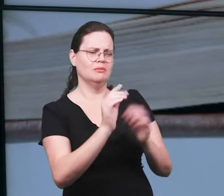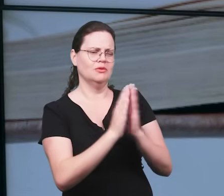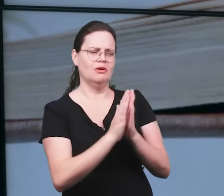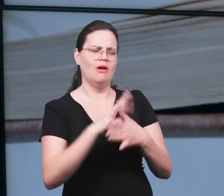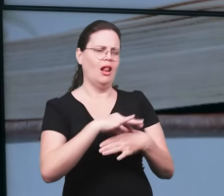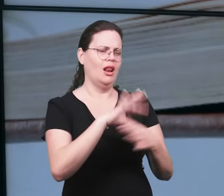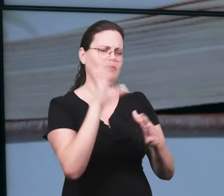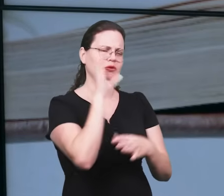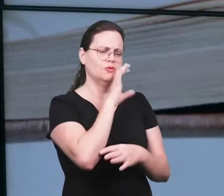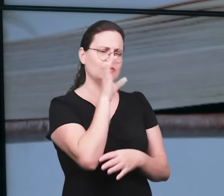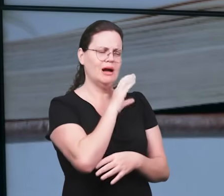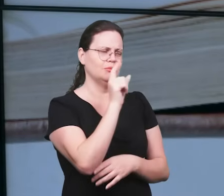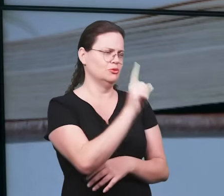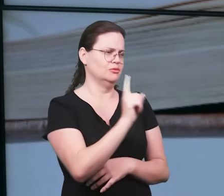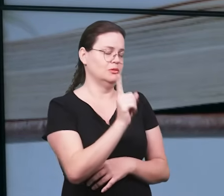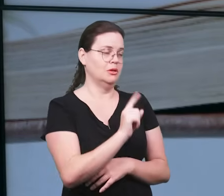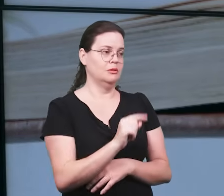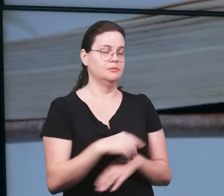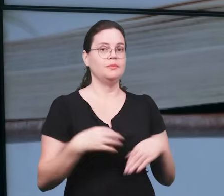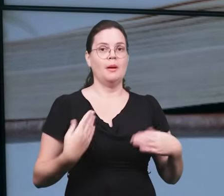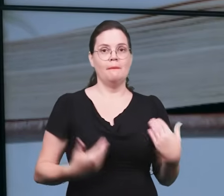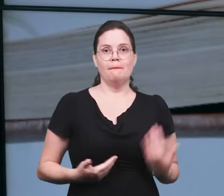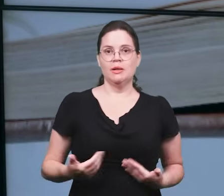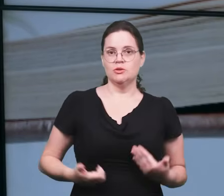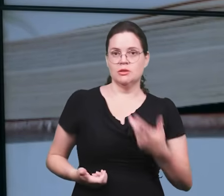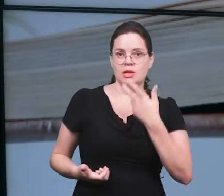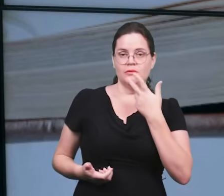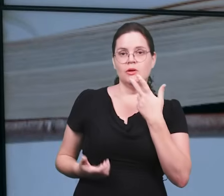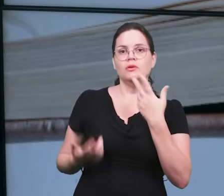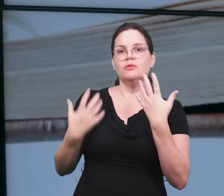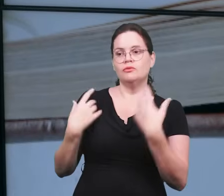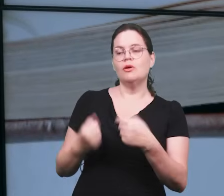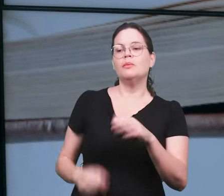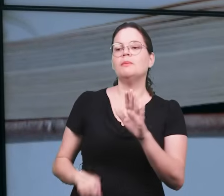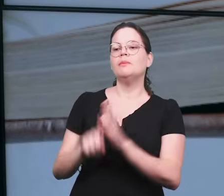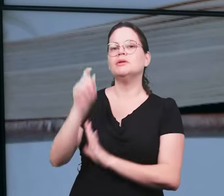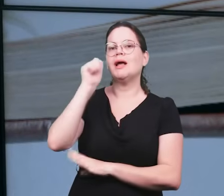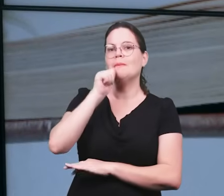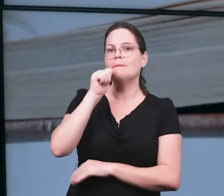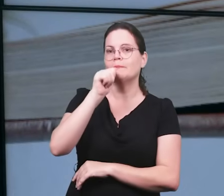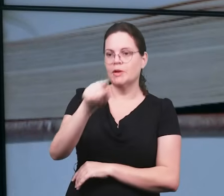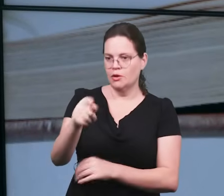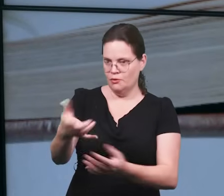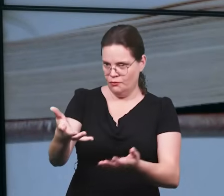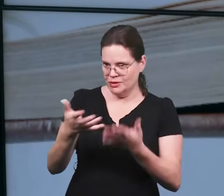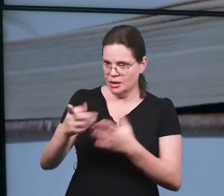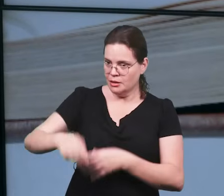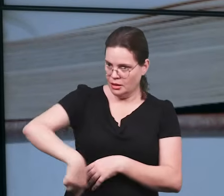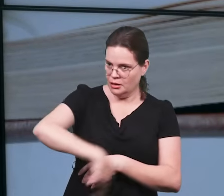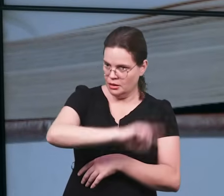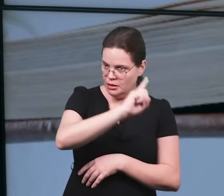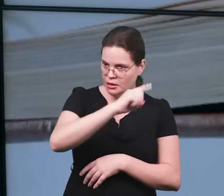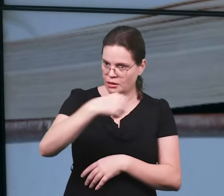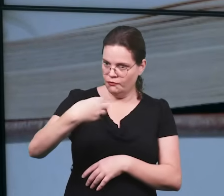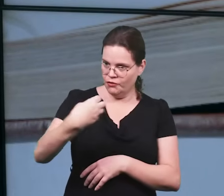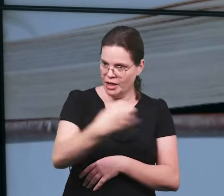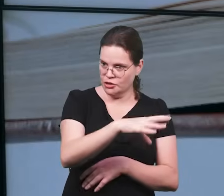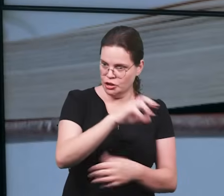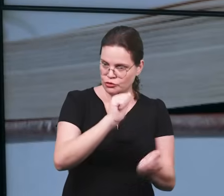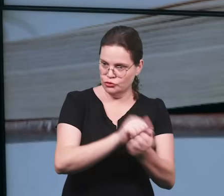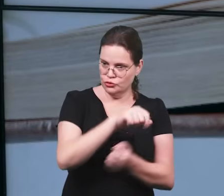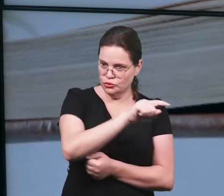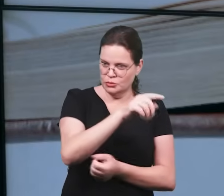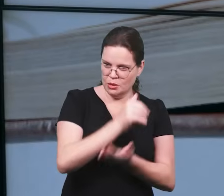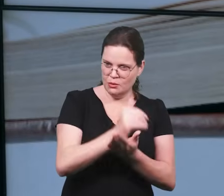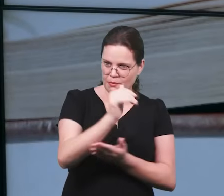leve imediatamente. E decidiram, não, vamos perguntar à moça se ela está disposta a fazer essa viagem, a iniciar uma